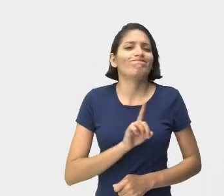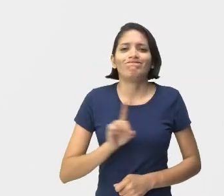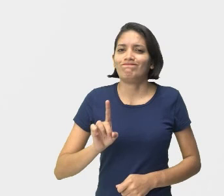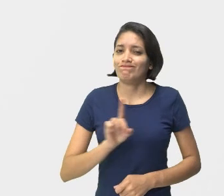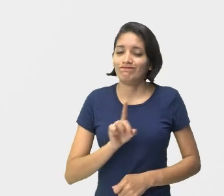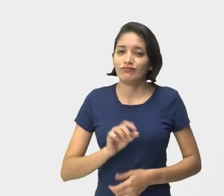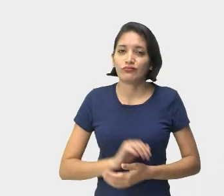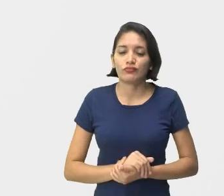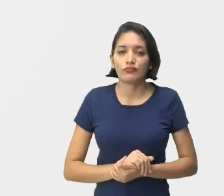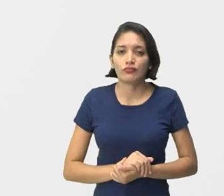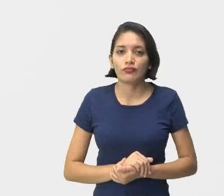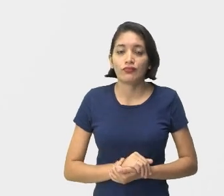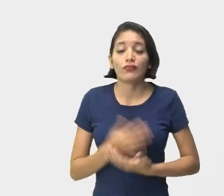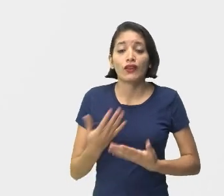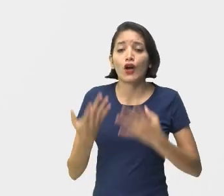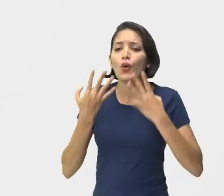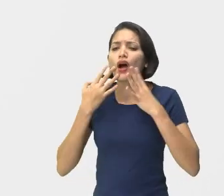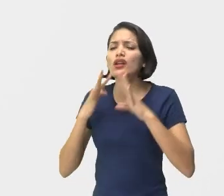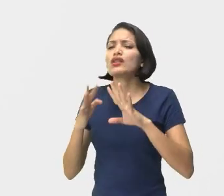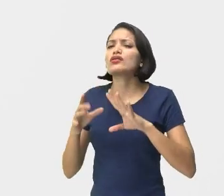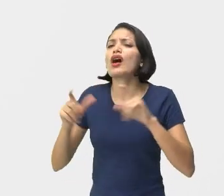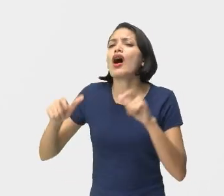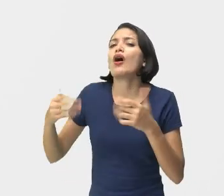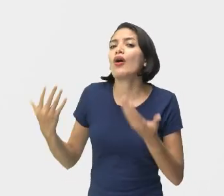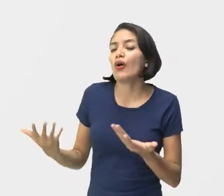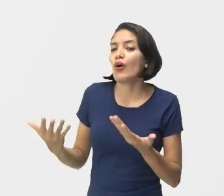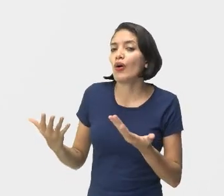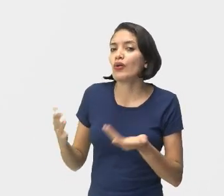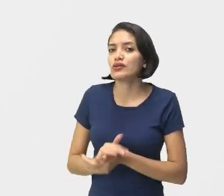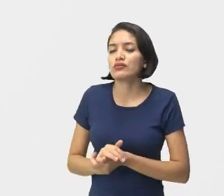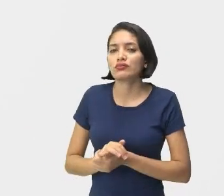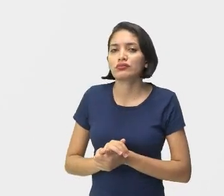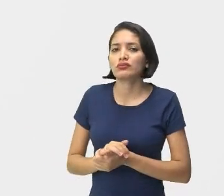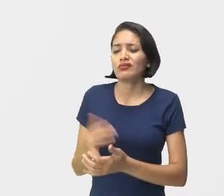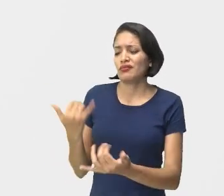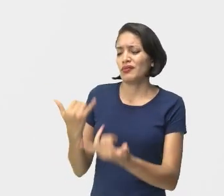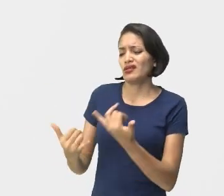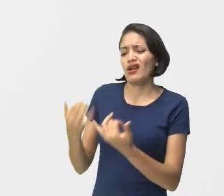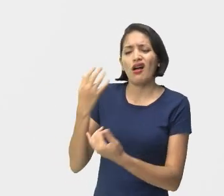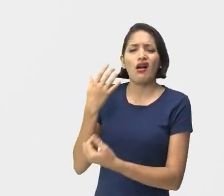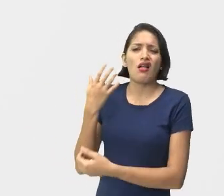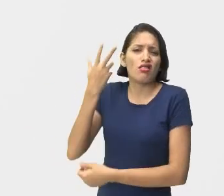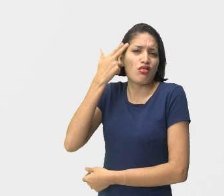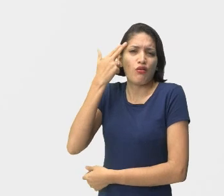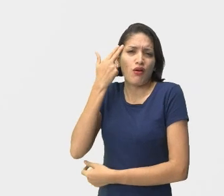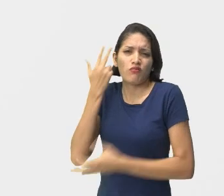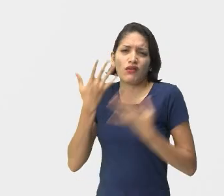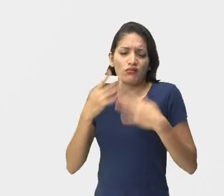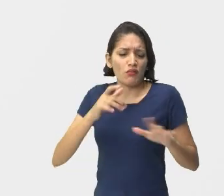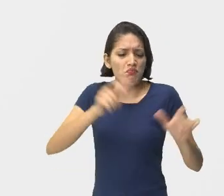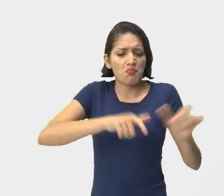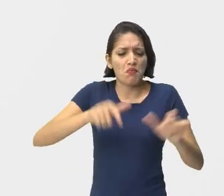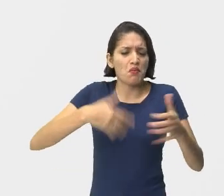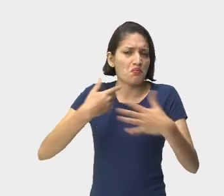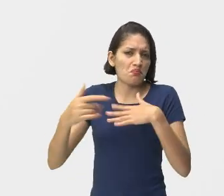né? A naturalização está onde? Parece que é normal, é natural para todo mundo.